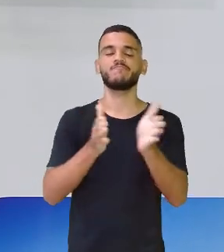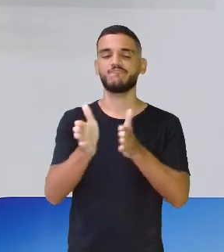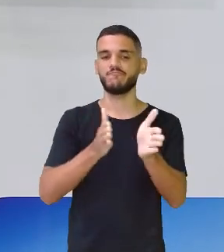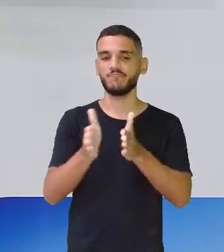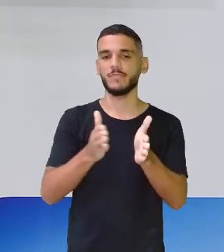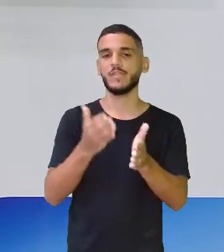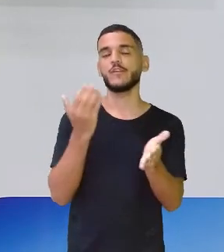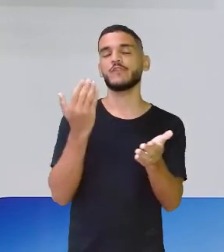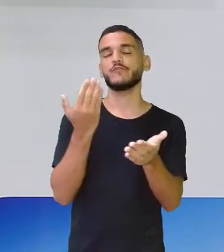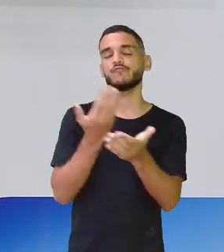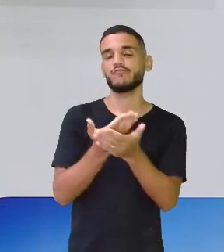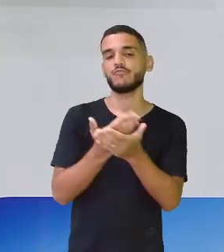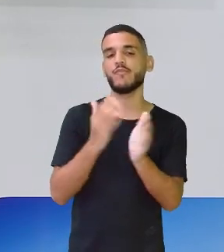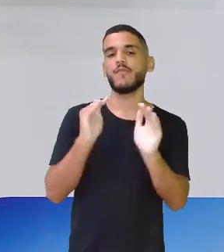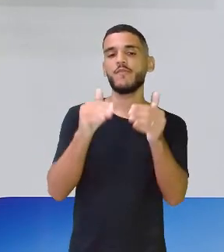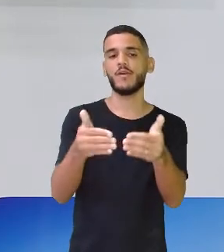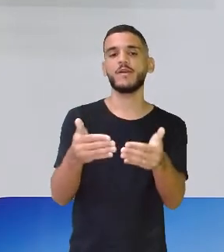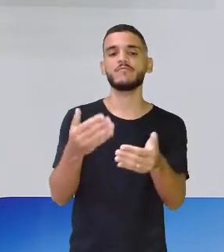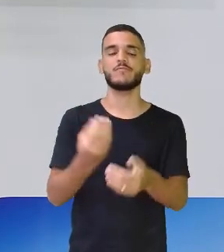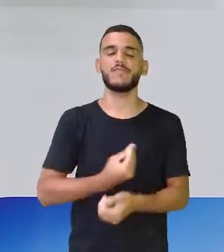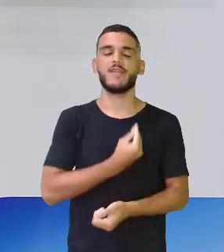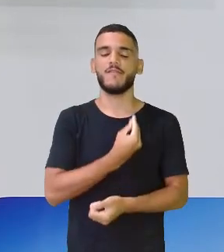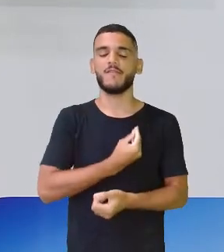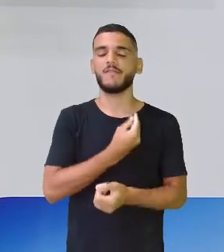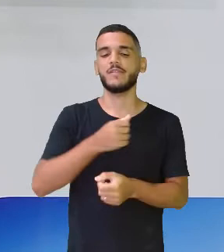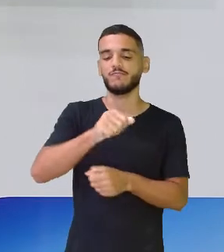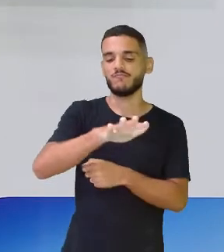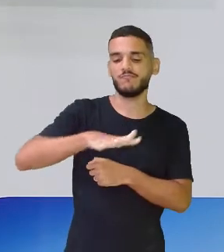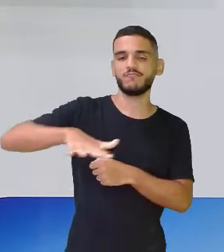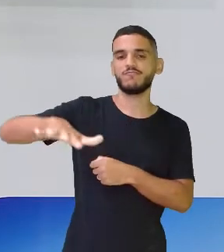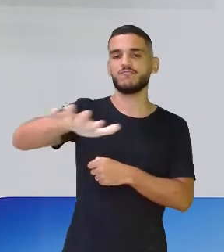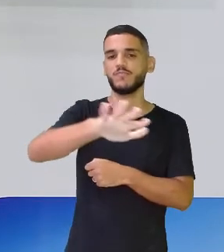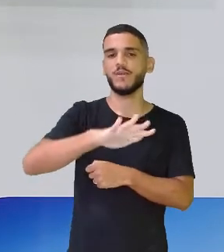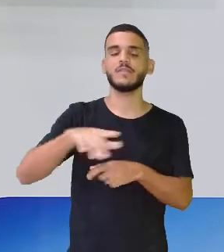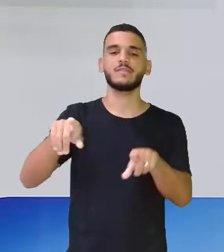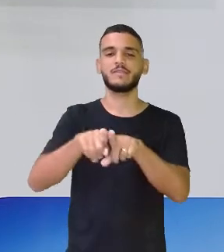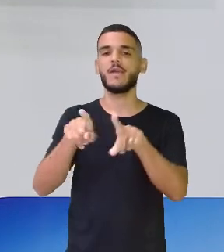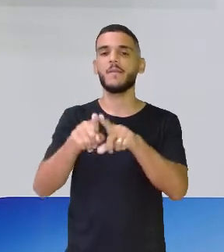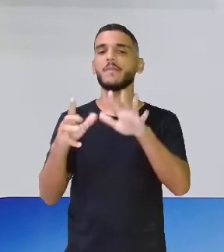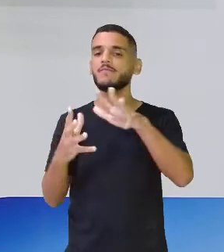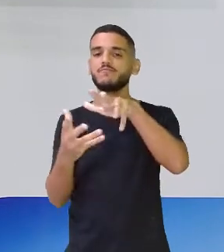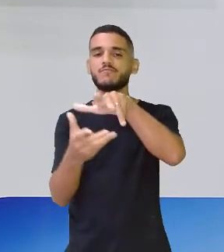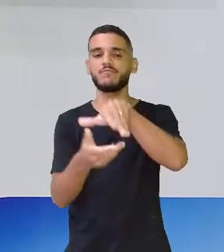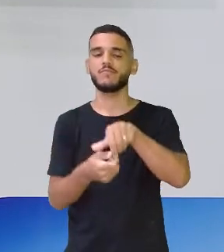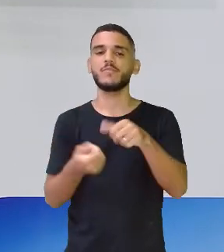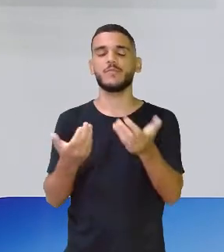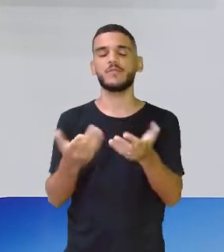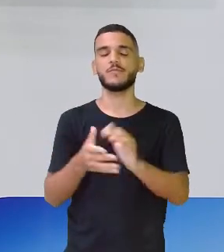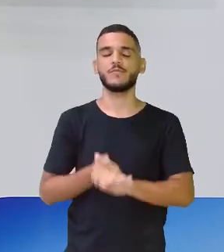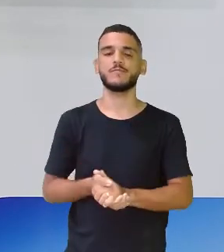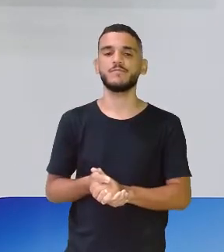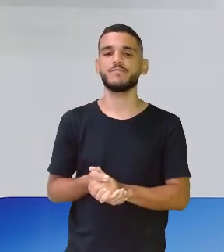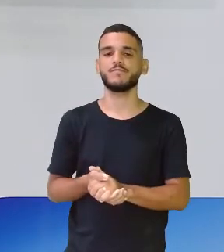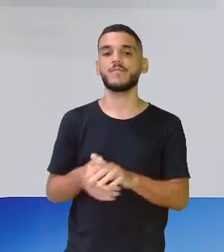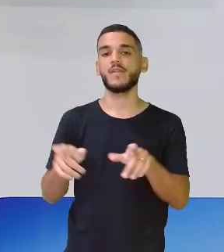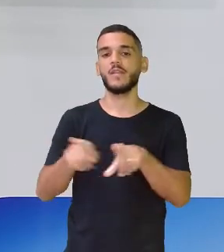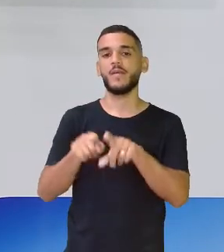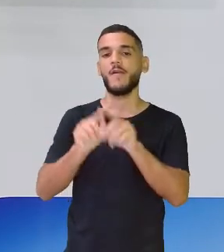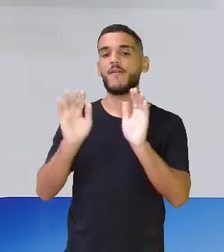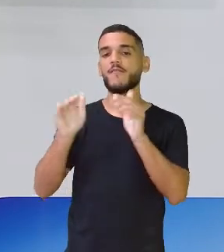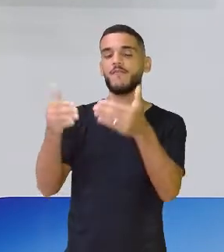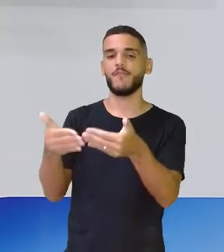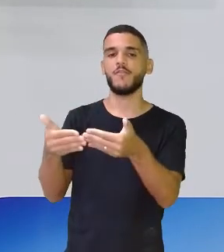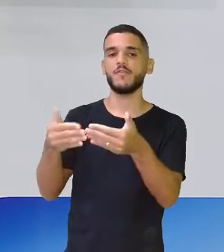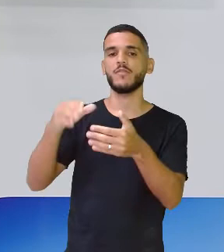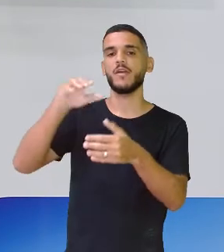no espaço, a vida no universo. Então, estudamos essa disciplina tão importante que é a astronomia. E uma das coisas que a gente viu é que